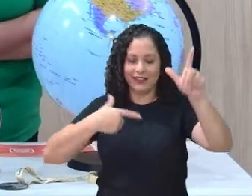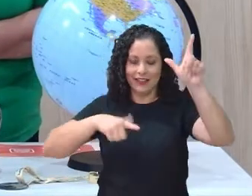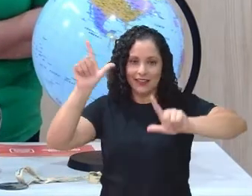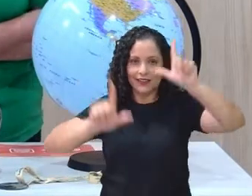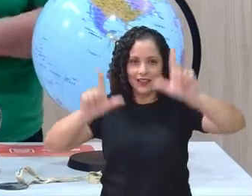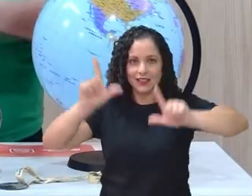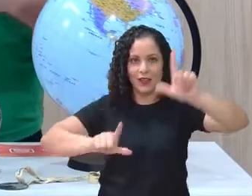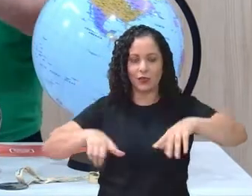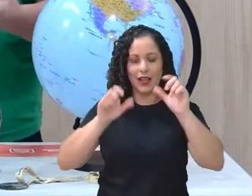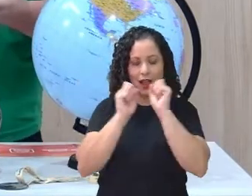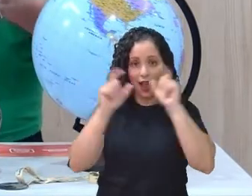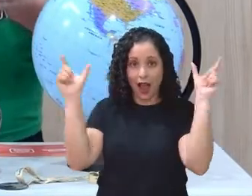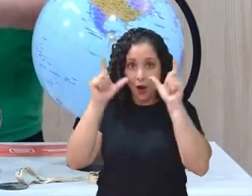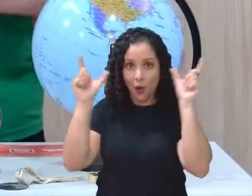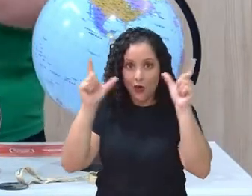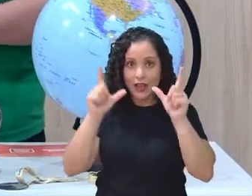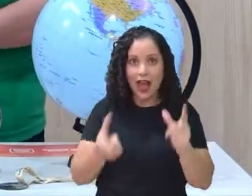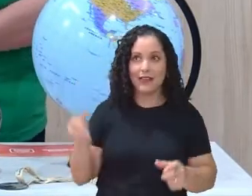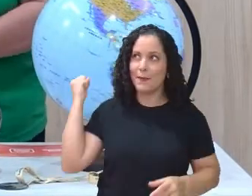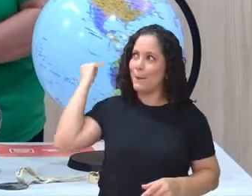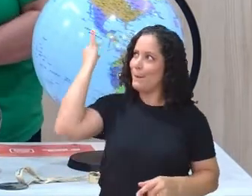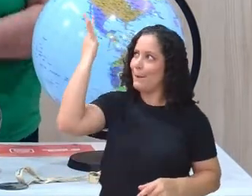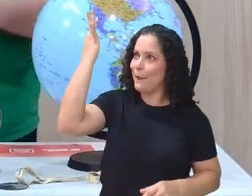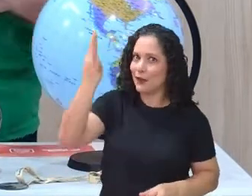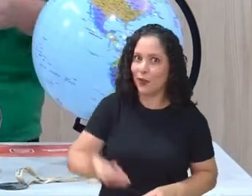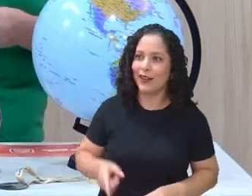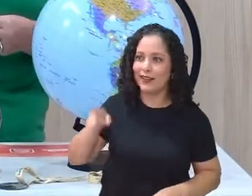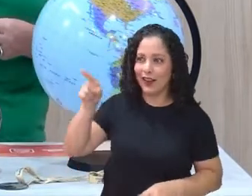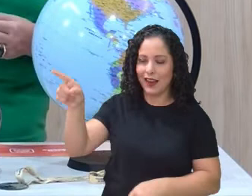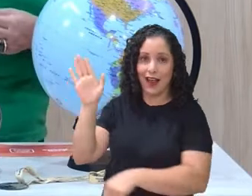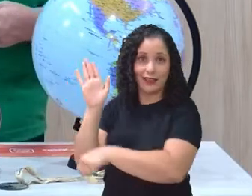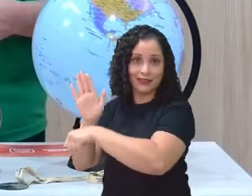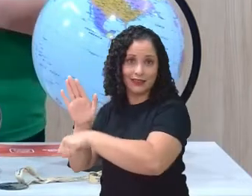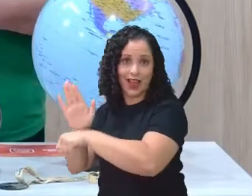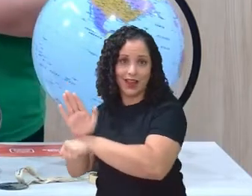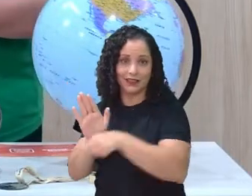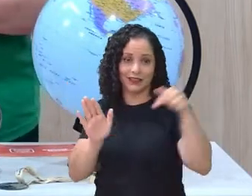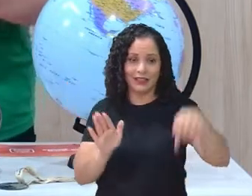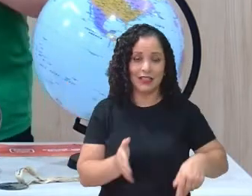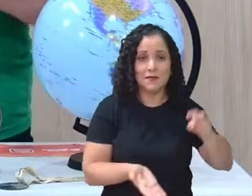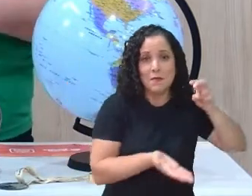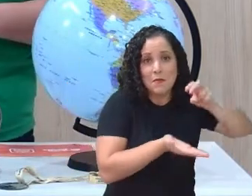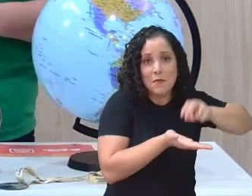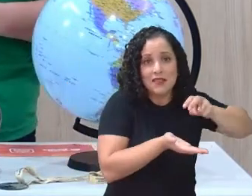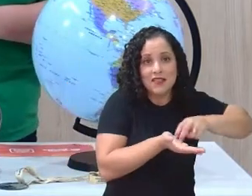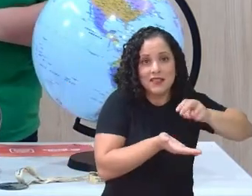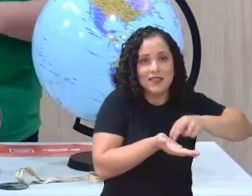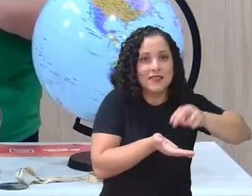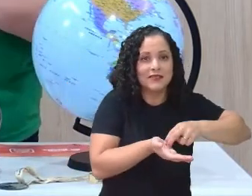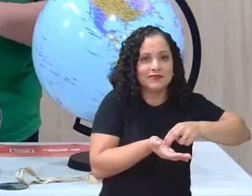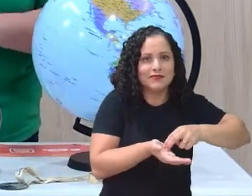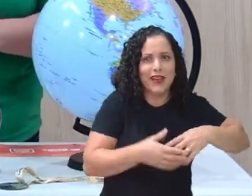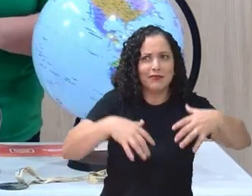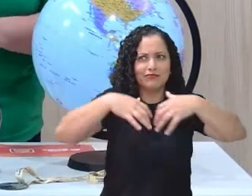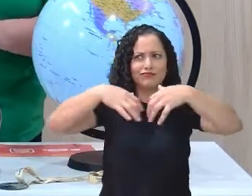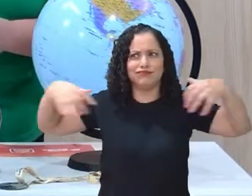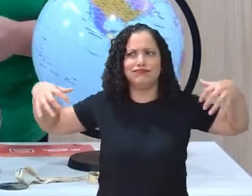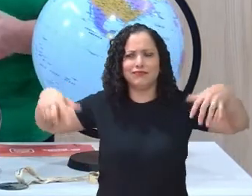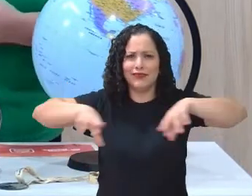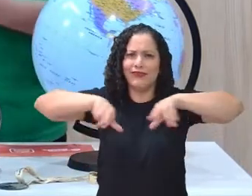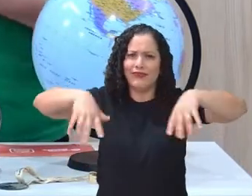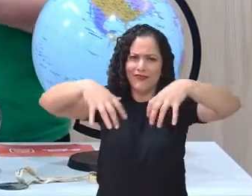acordar de madrugada para assistir. E às vezes é à tarde lá e aqui é amanhã. Às vezes lá é manhã e aqui é noite. Então, isso